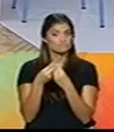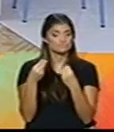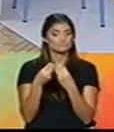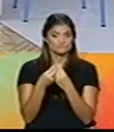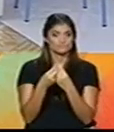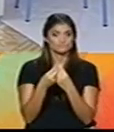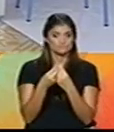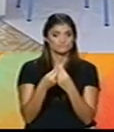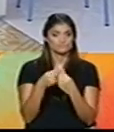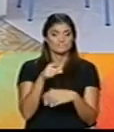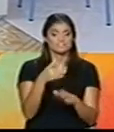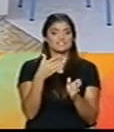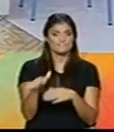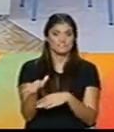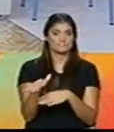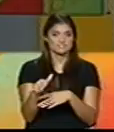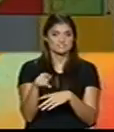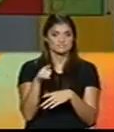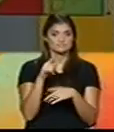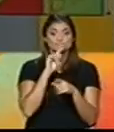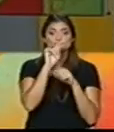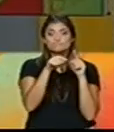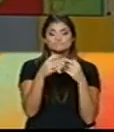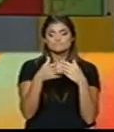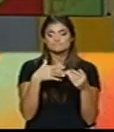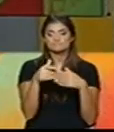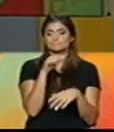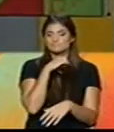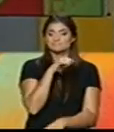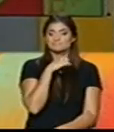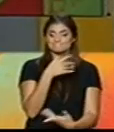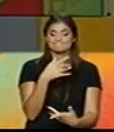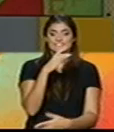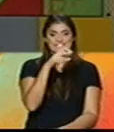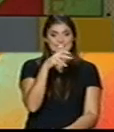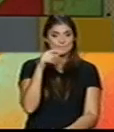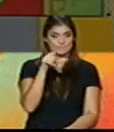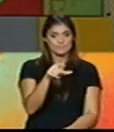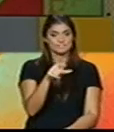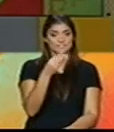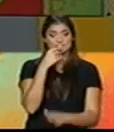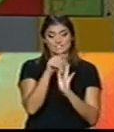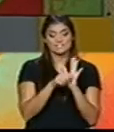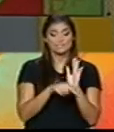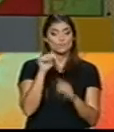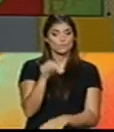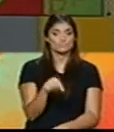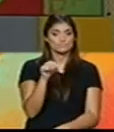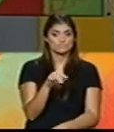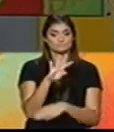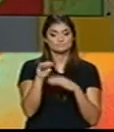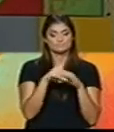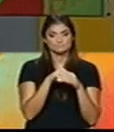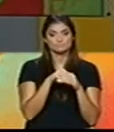estávamos todos uns em cima dos outros. As ainda nessa altura, as gotículas pouco nos importavam. É verdade. Querida Isabel, a receita de hoje está